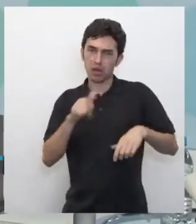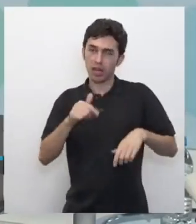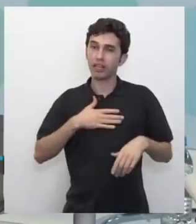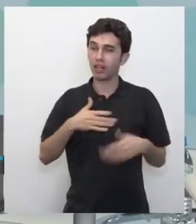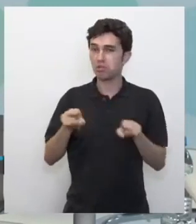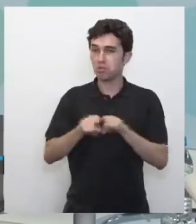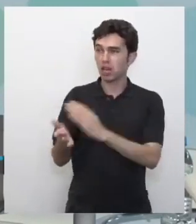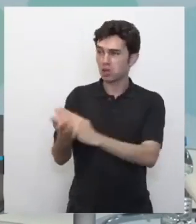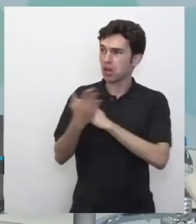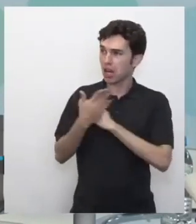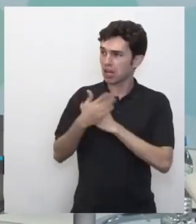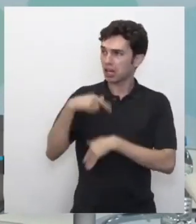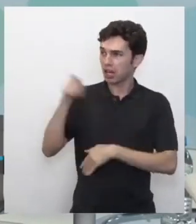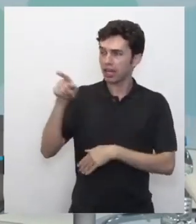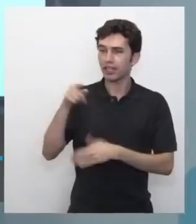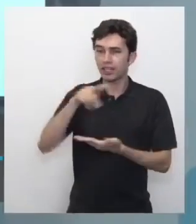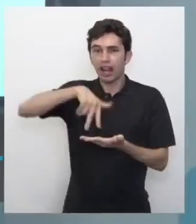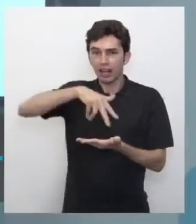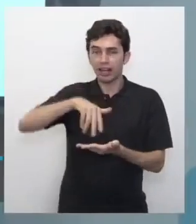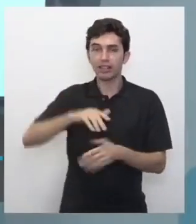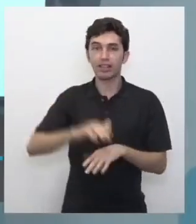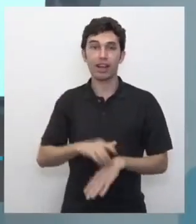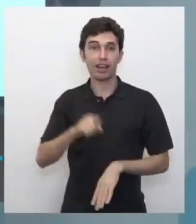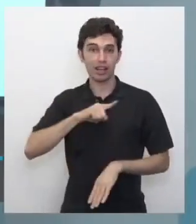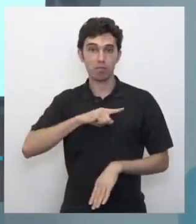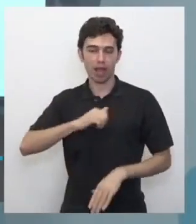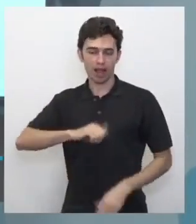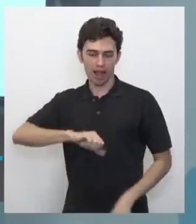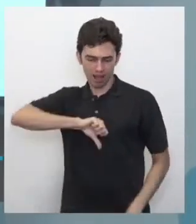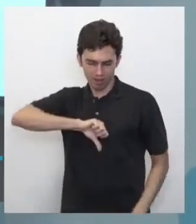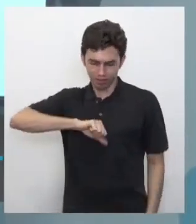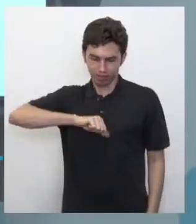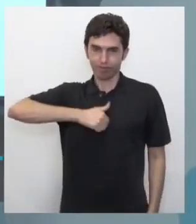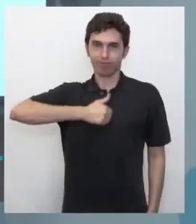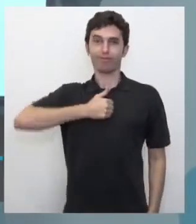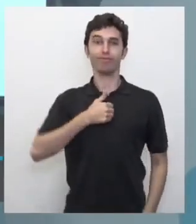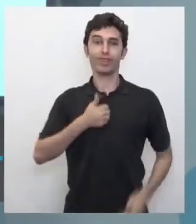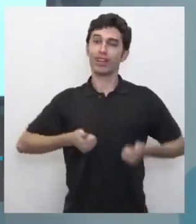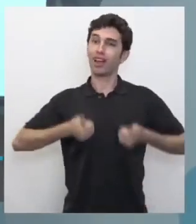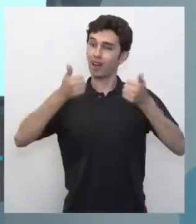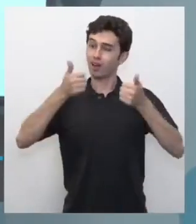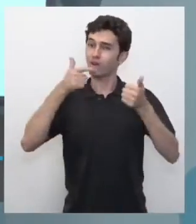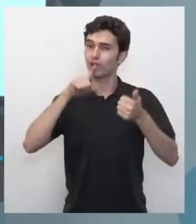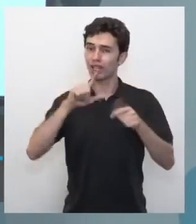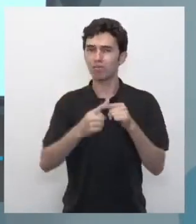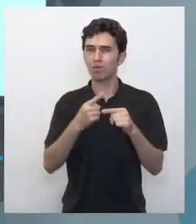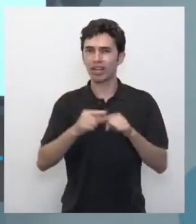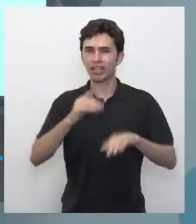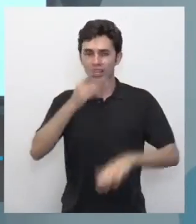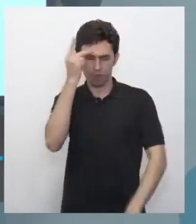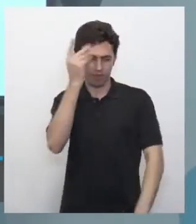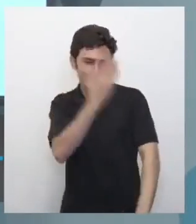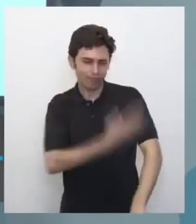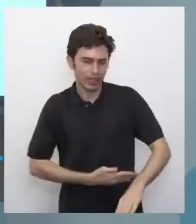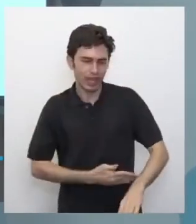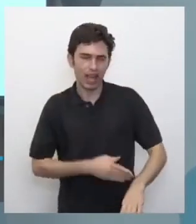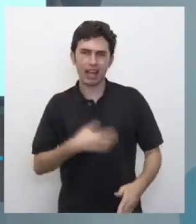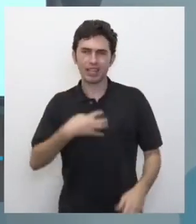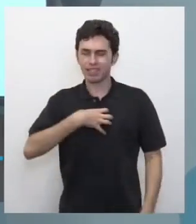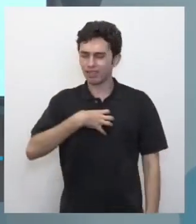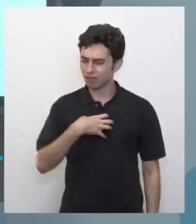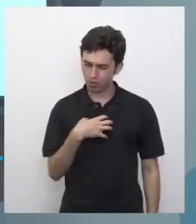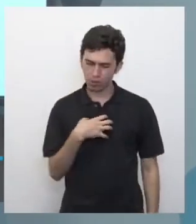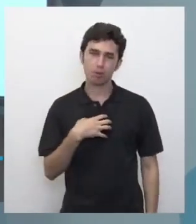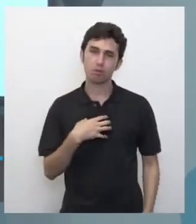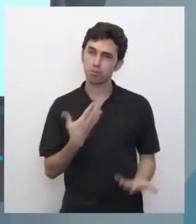Sim. Bem interessante. Inclusive, resgatar a autoestima, né, que fica muito prejudicada logo no primeiro momento, né? Então, a